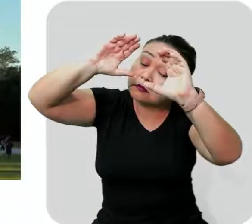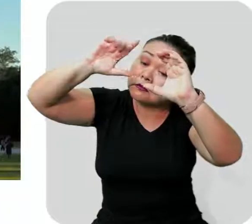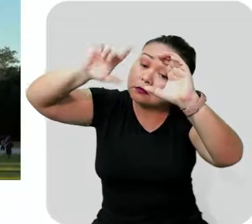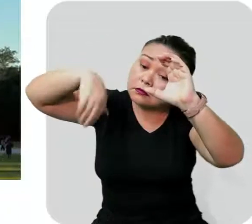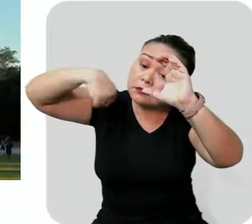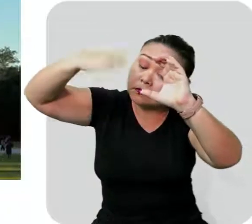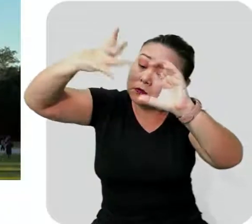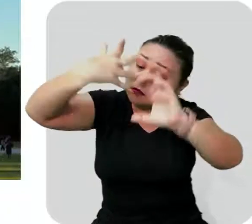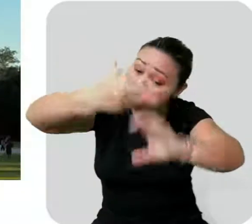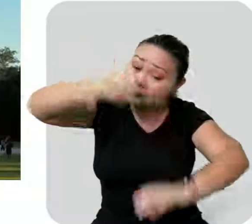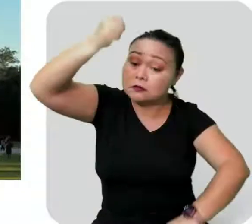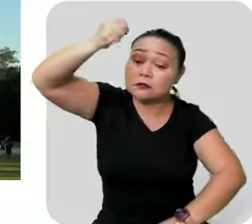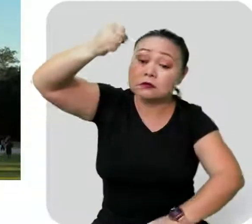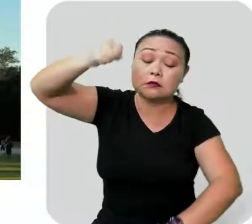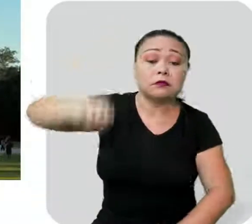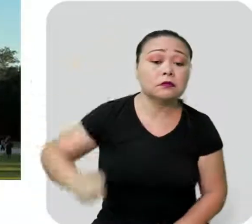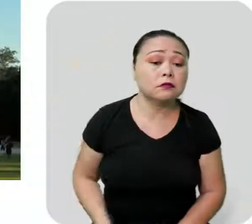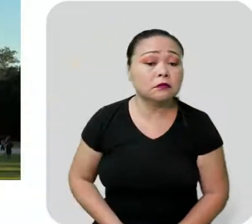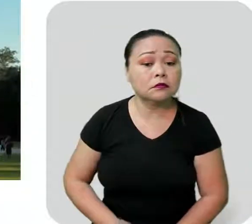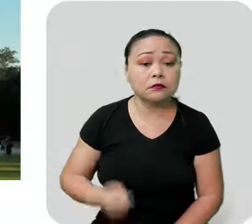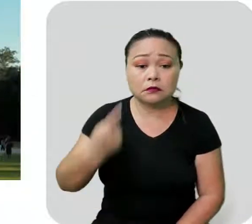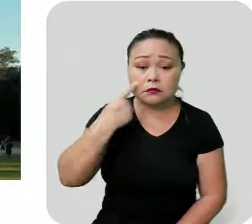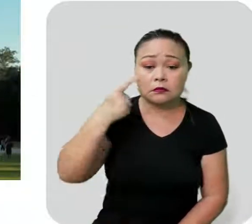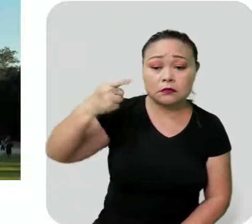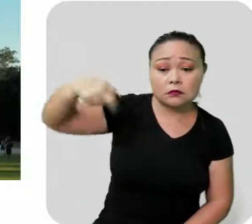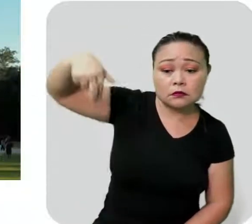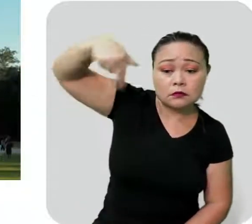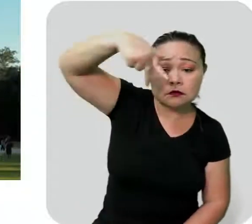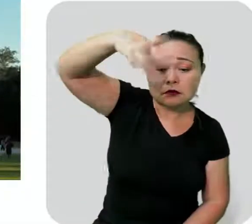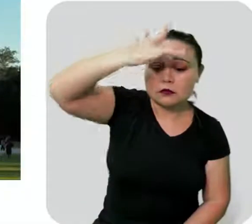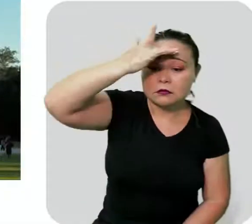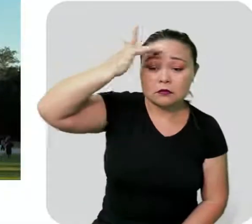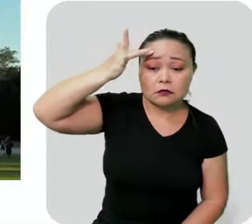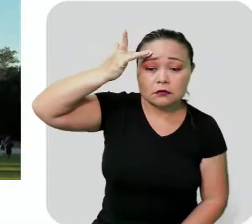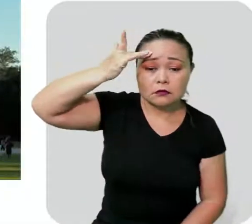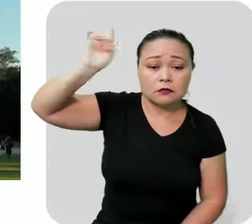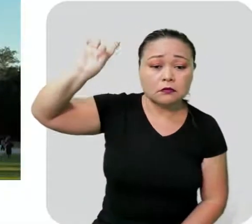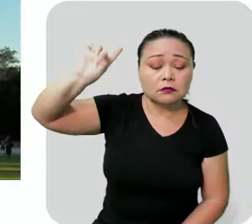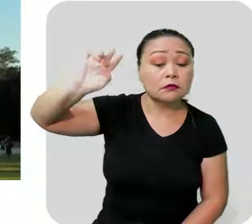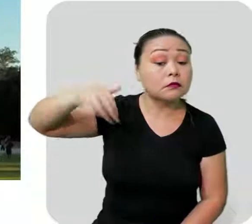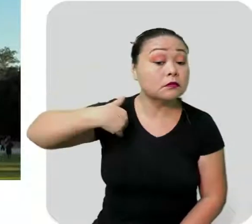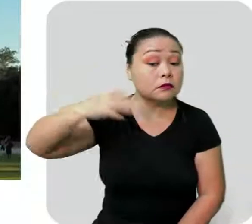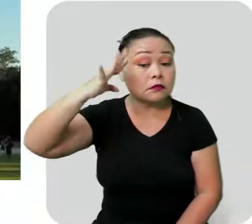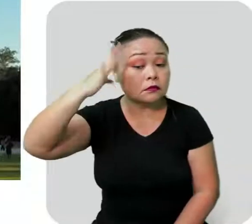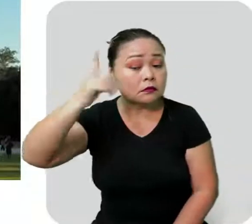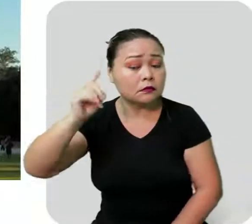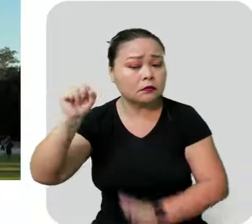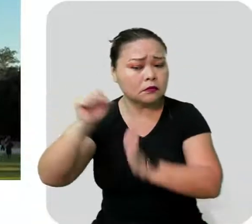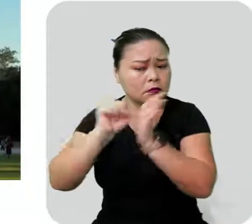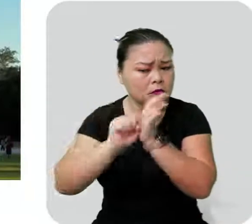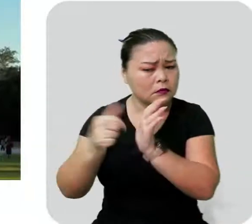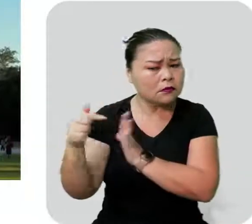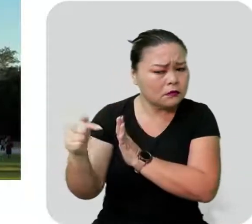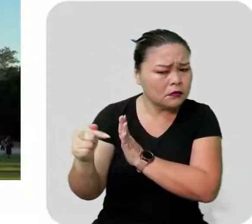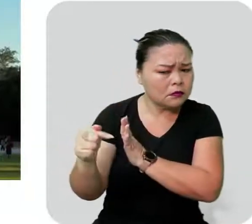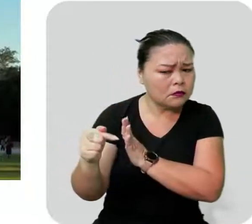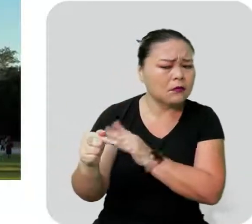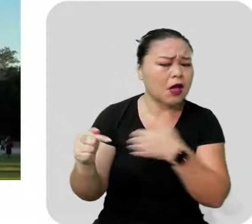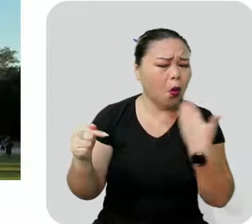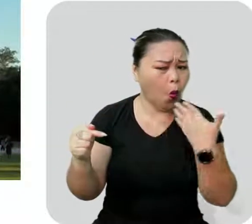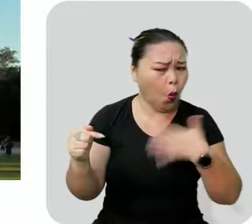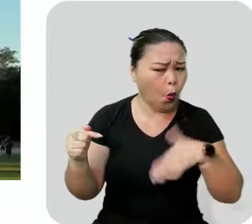e essa salvação aqui em cima Então imagina você botou no saco 7 aí